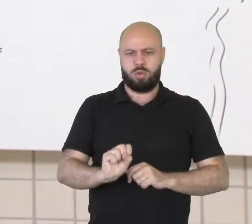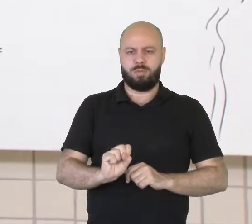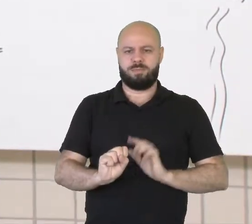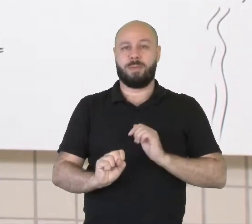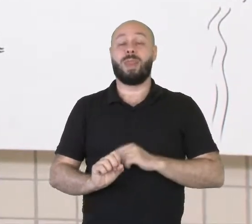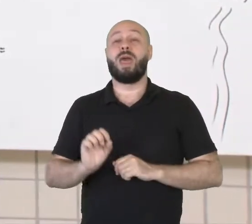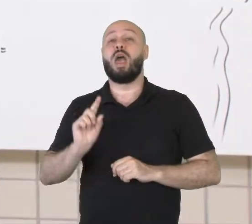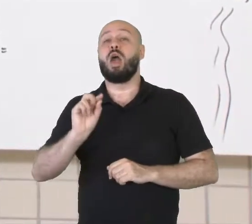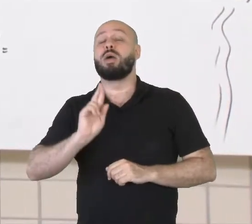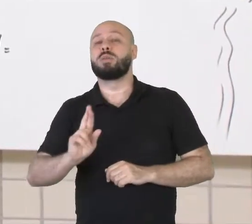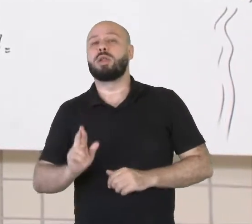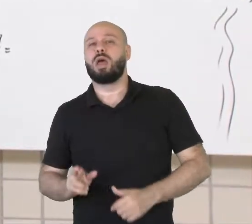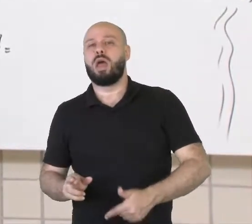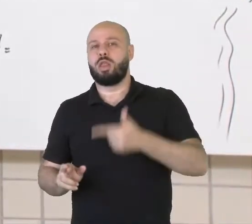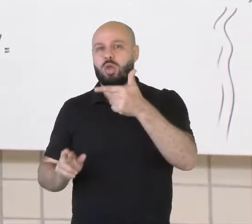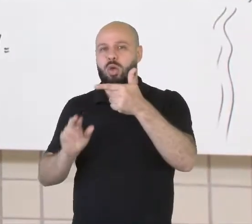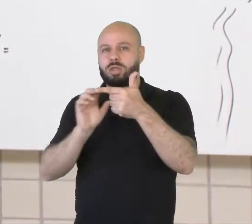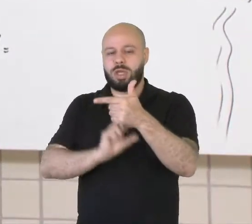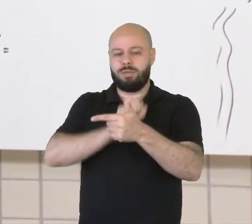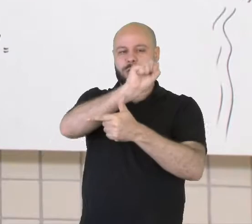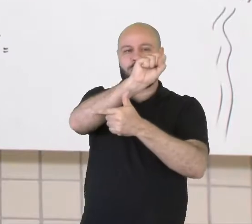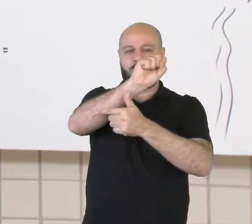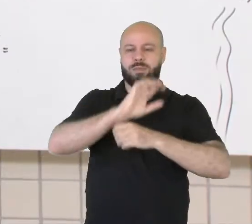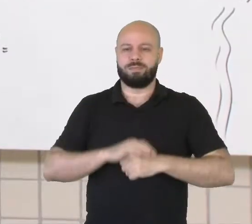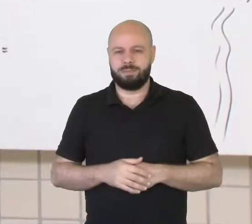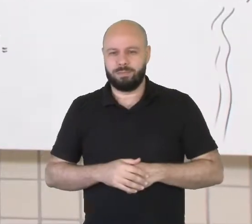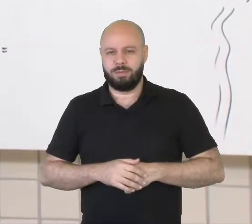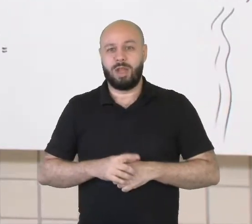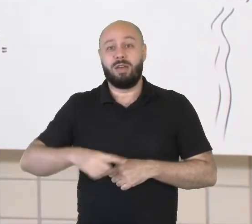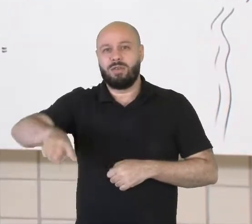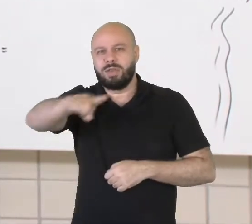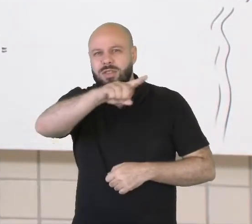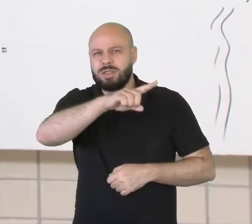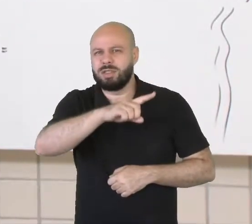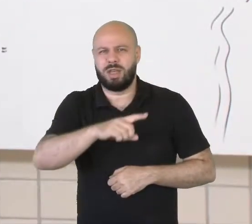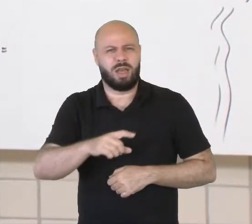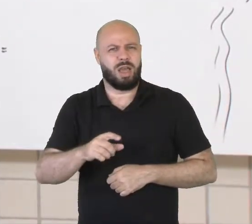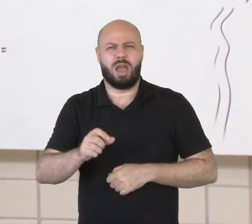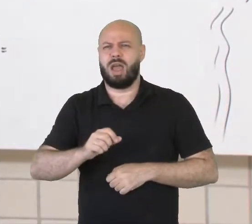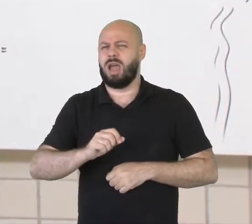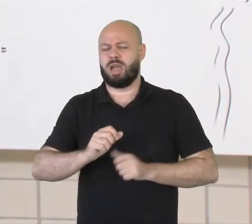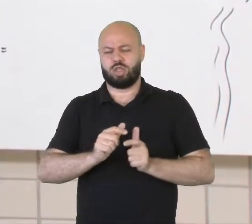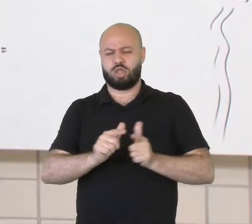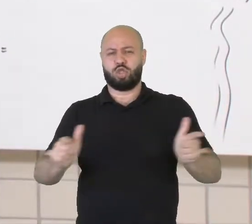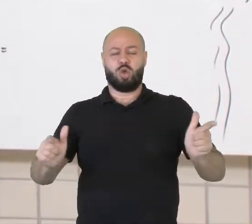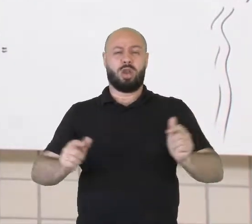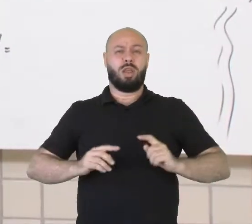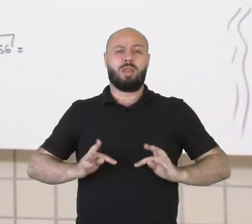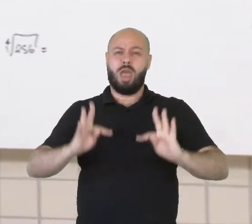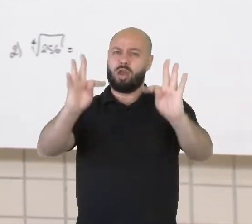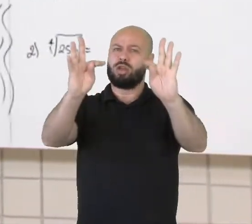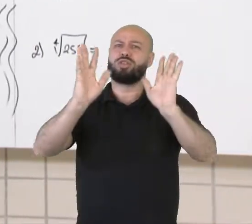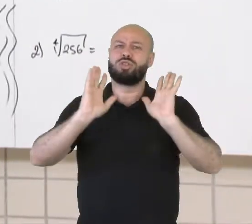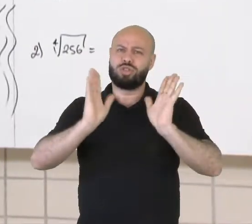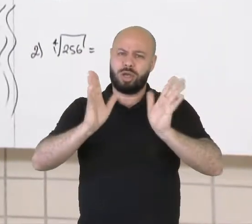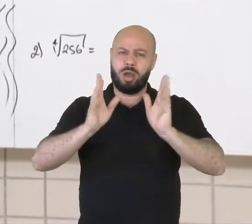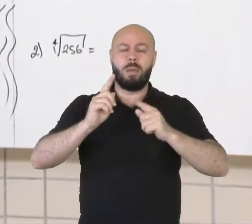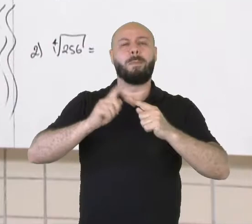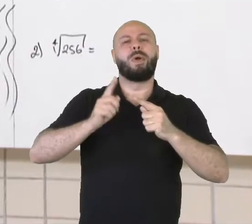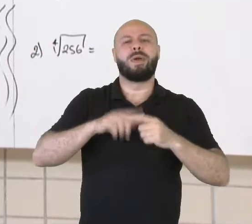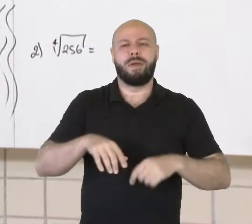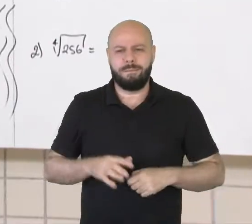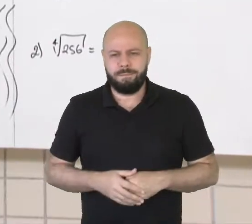vocês. A geração de vocês teve a sorte da tecnologia estar bem evoluída. Por que eu estou falando de